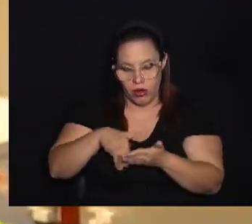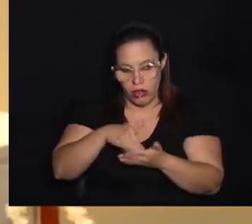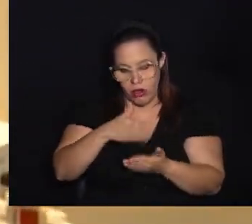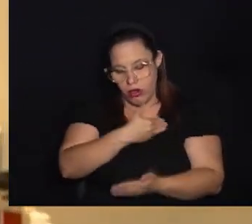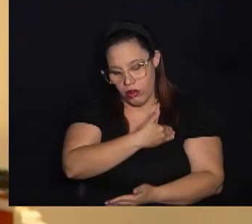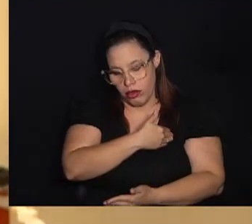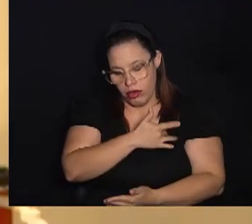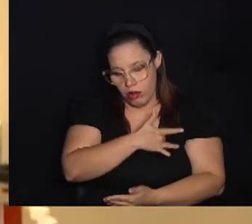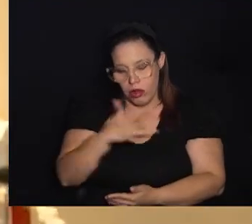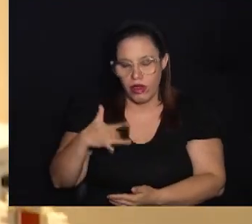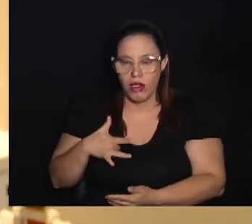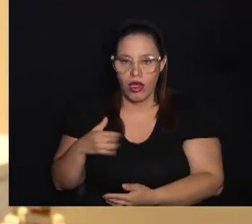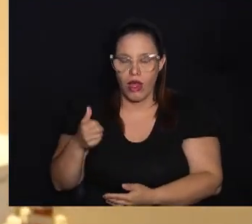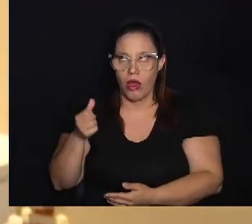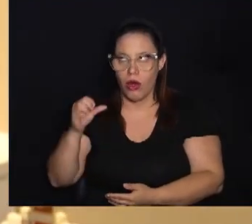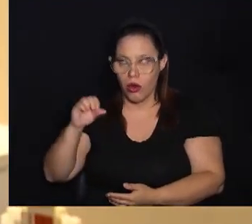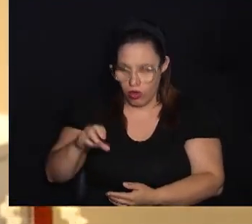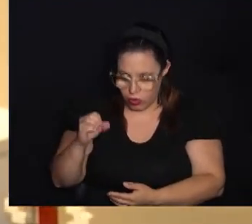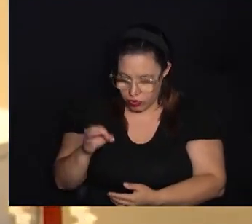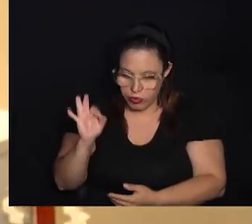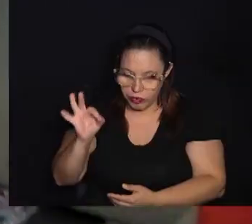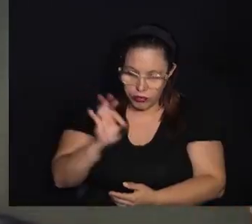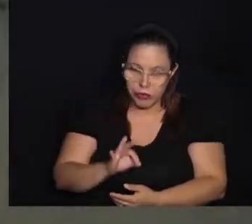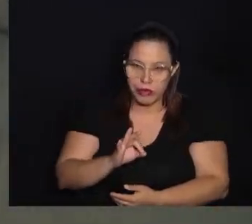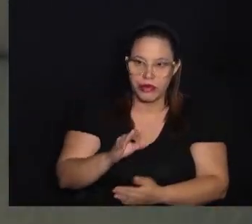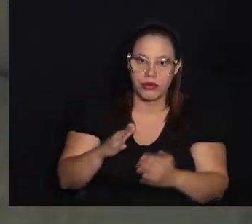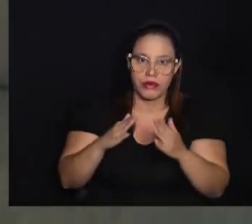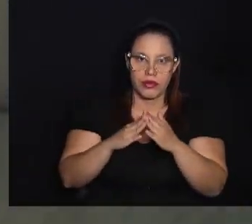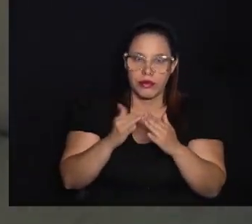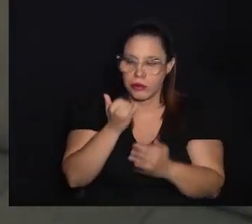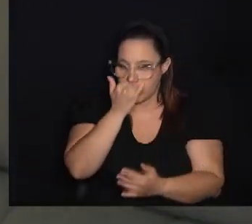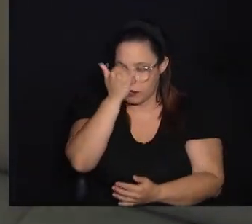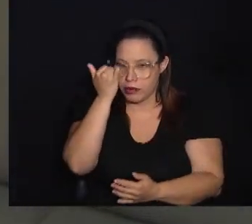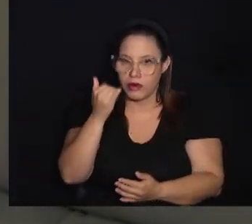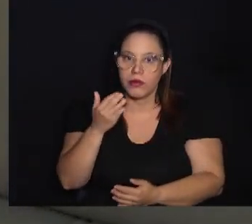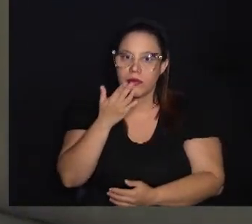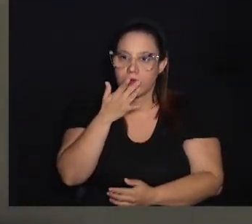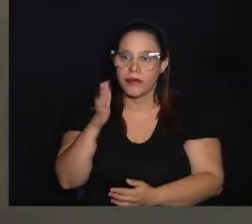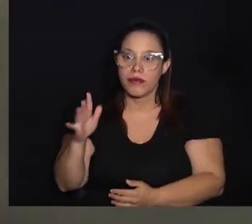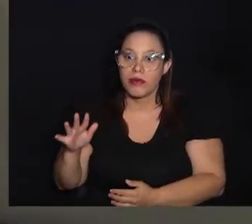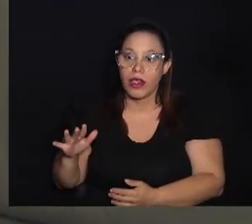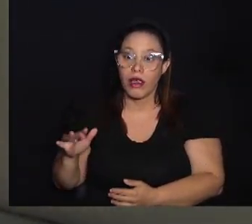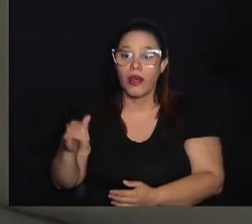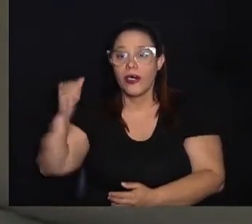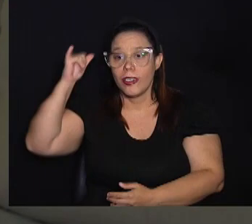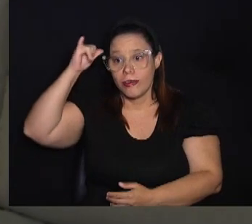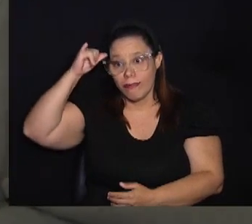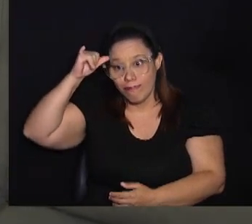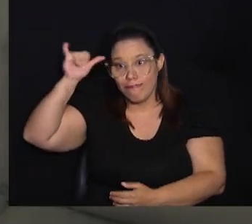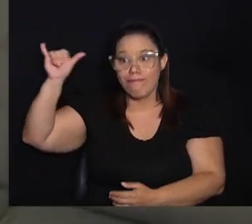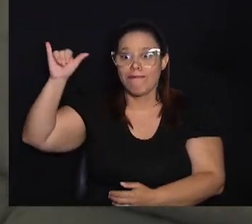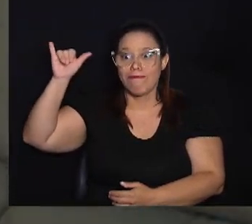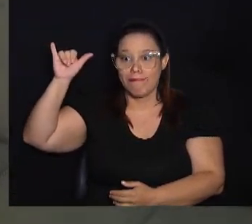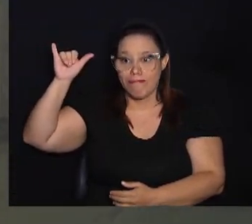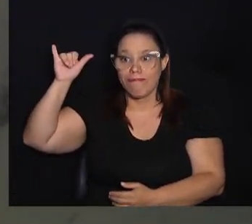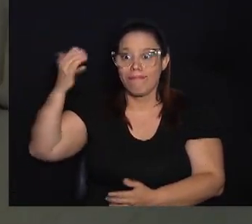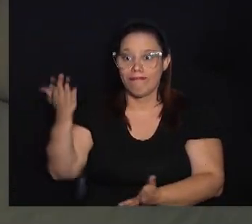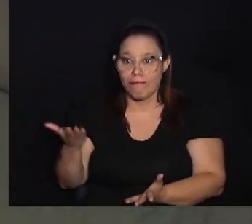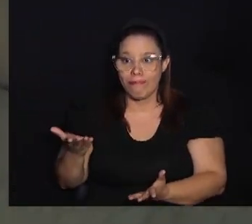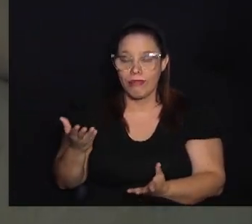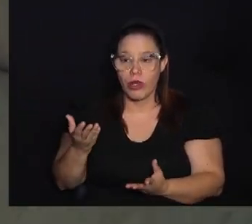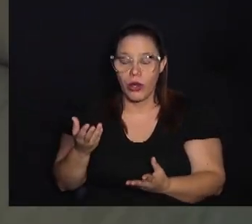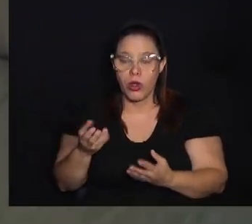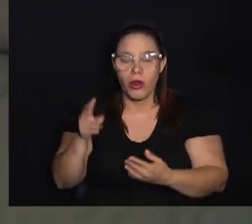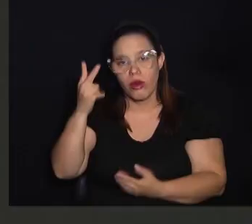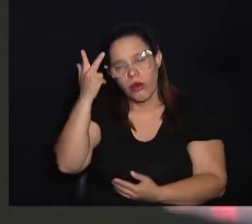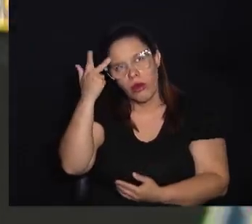cerca de 90% dos acidentes domésticos envolvendo crianças poderiam ser evitados com a prevenção. Os casos mais comuns